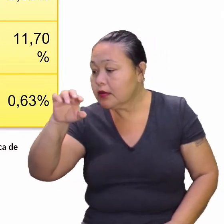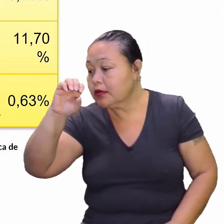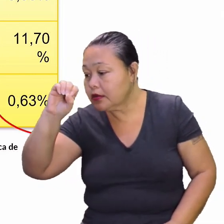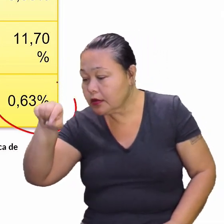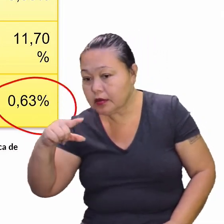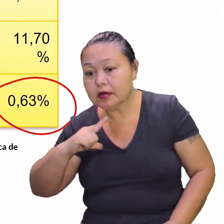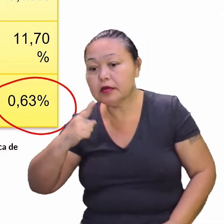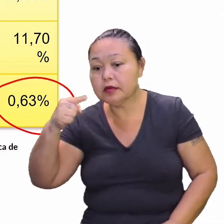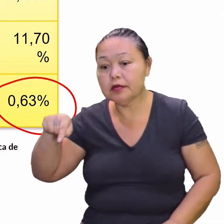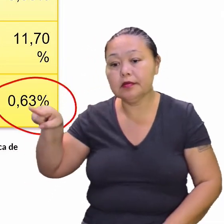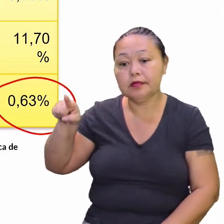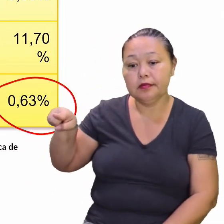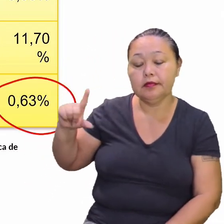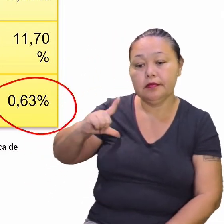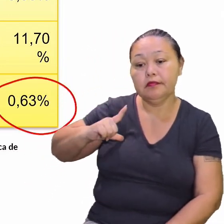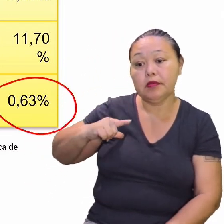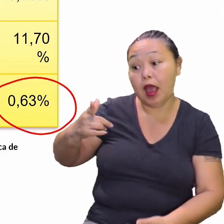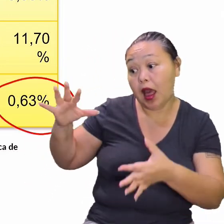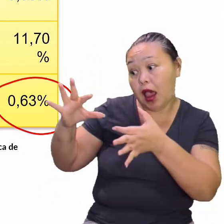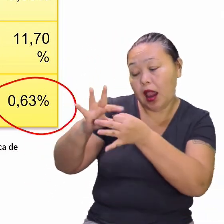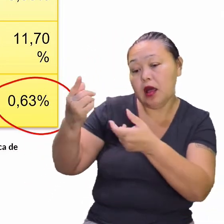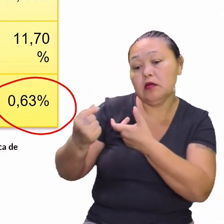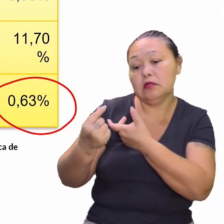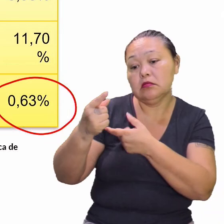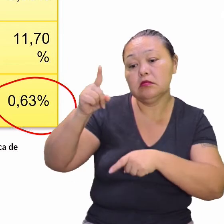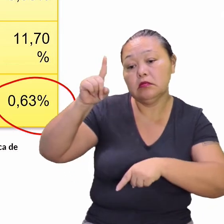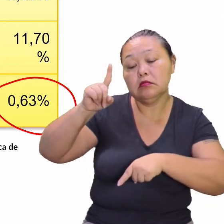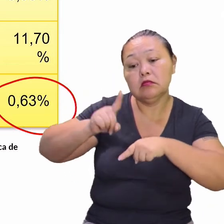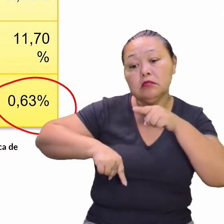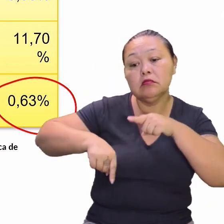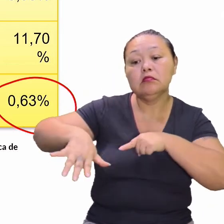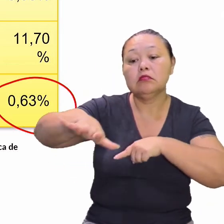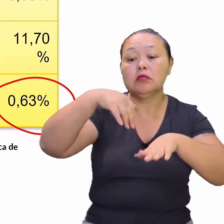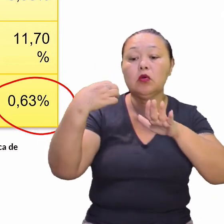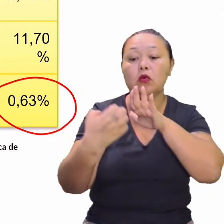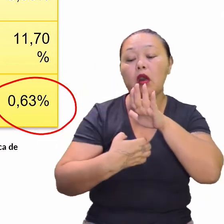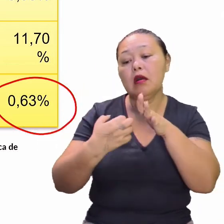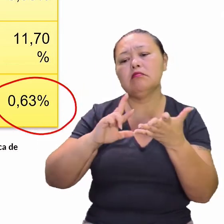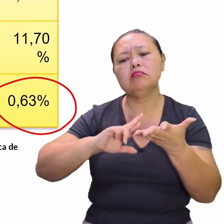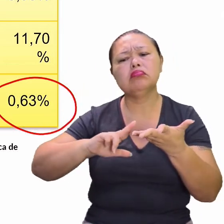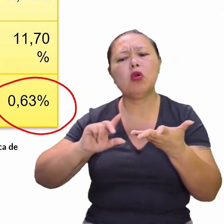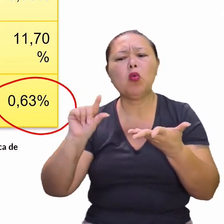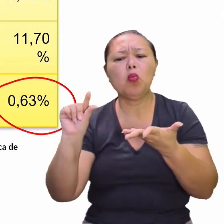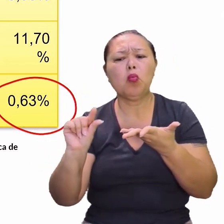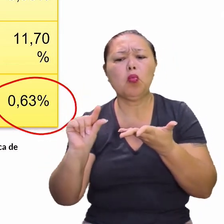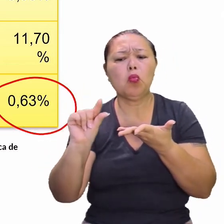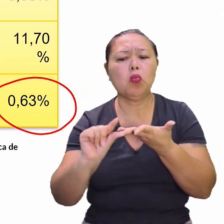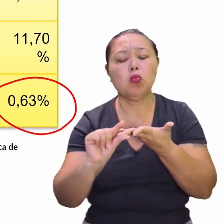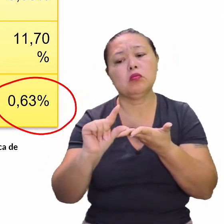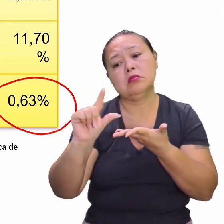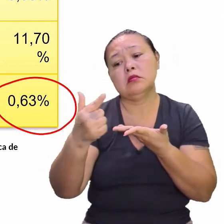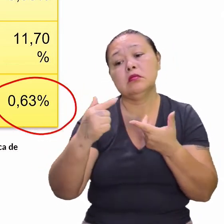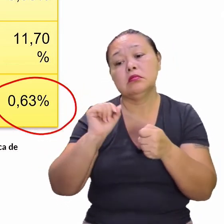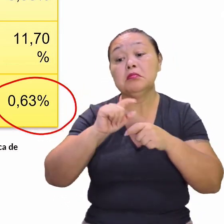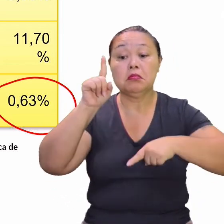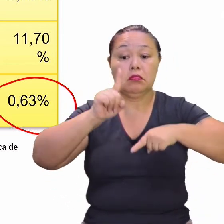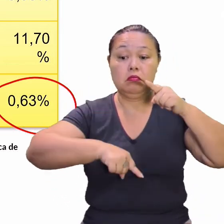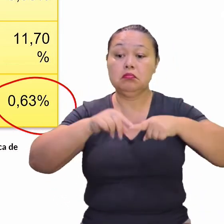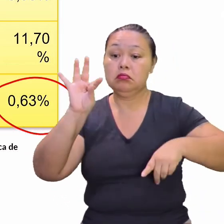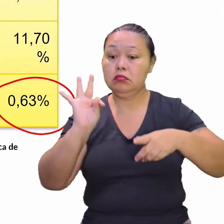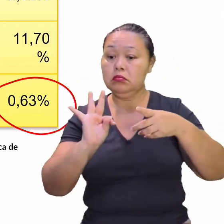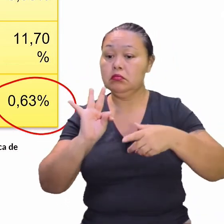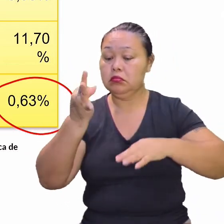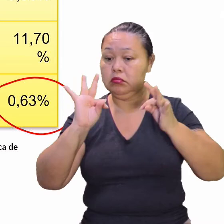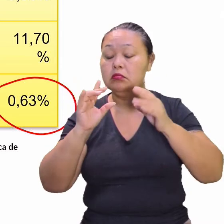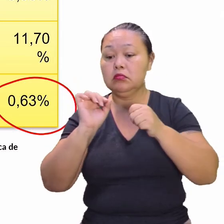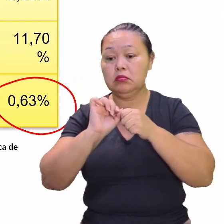aí a gente pode atrelar, né, a nossa economia, porque a gente tem a nossa indústria é pouca diversificada, né? Isso. É baixa e os produtos tecnológicos...